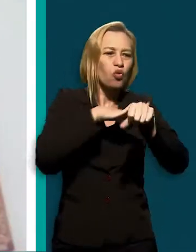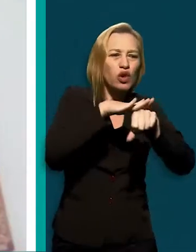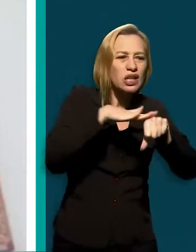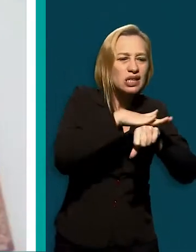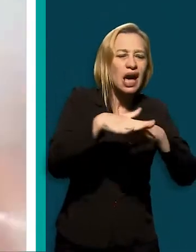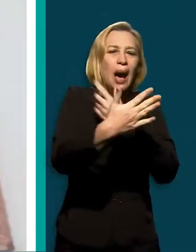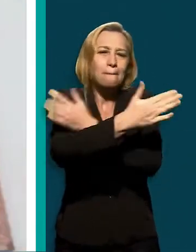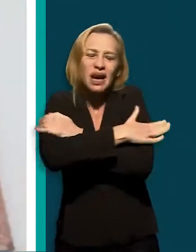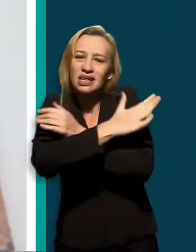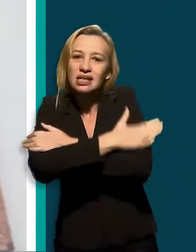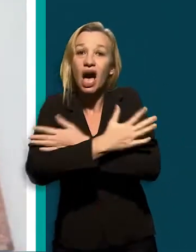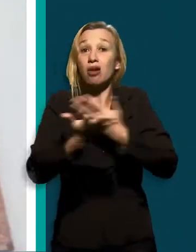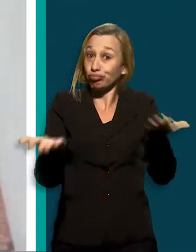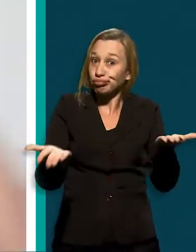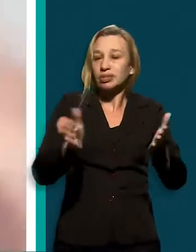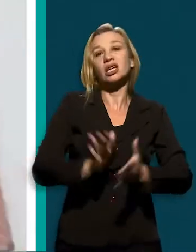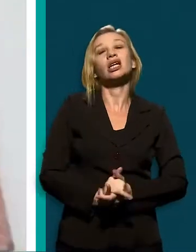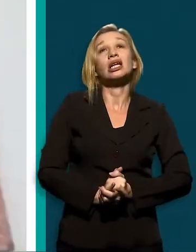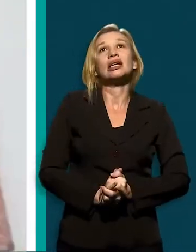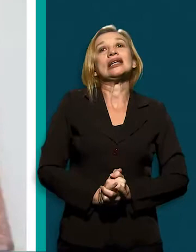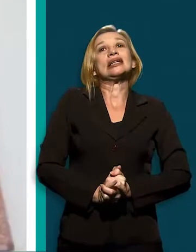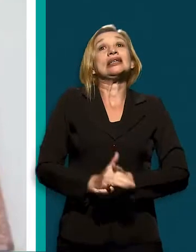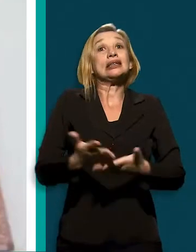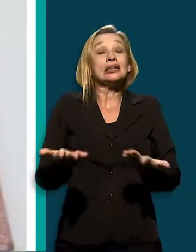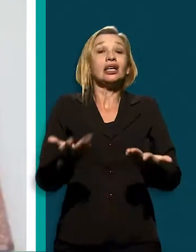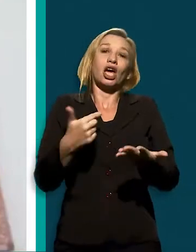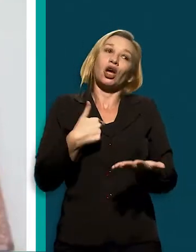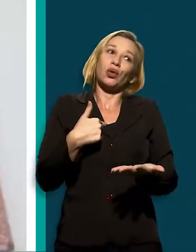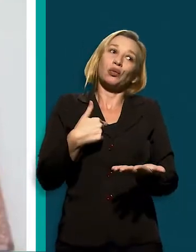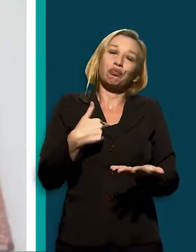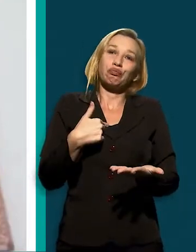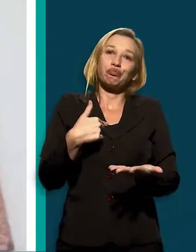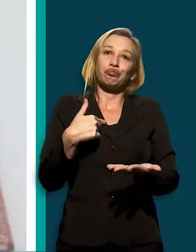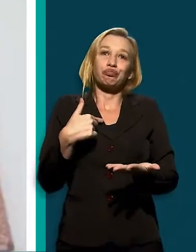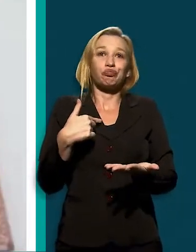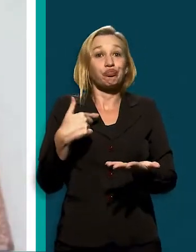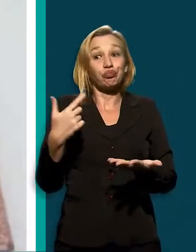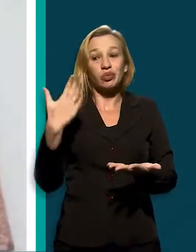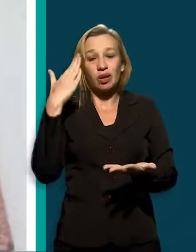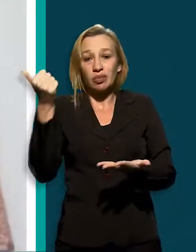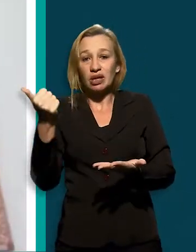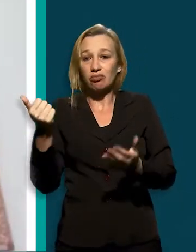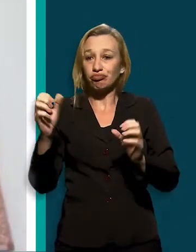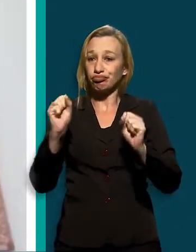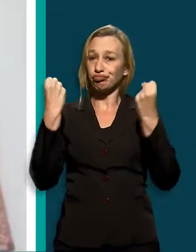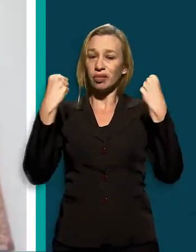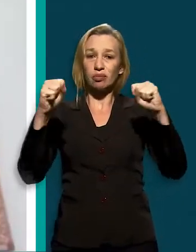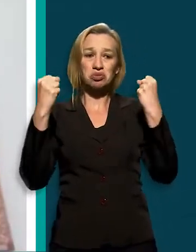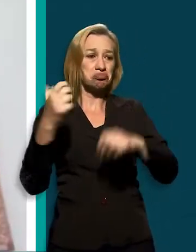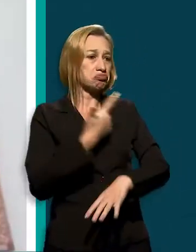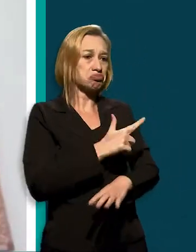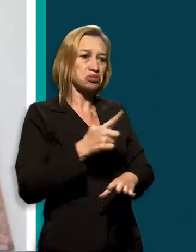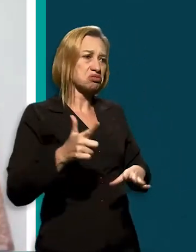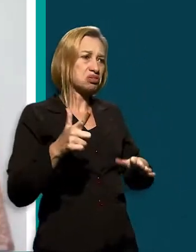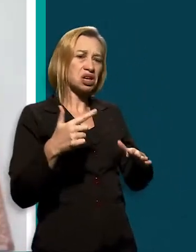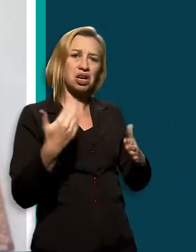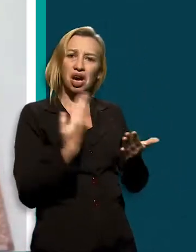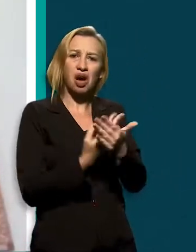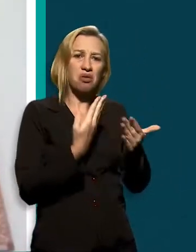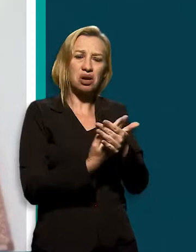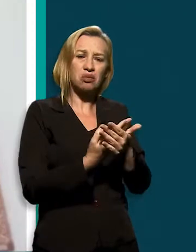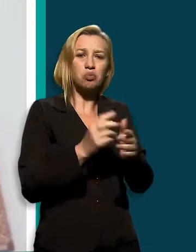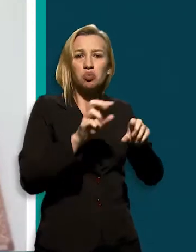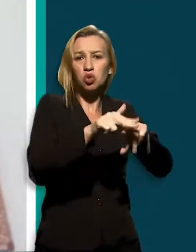né? Falar com elas, abraçar, enfim. Aí eu soube na academia que não ia ter aula por conta